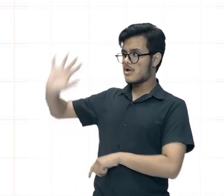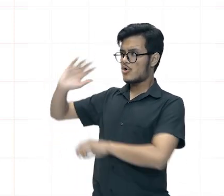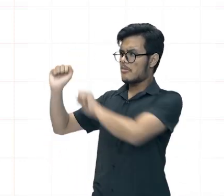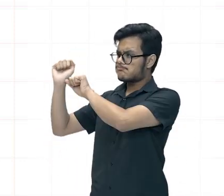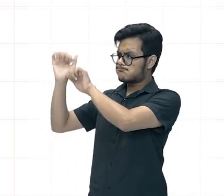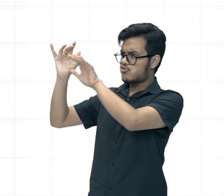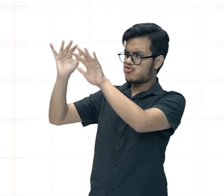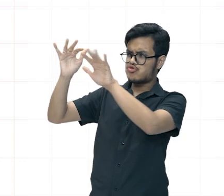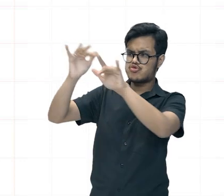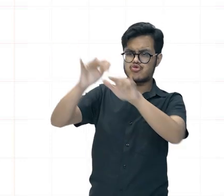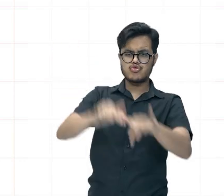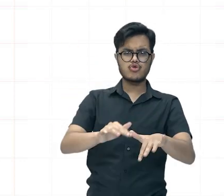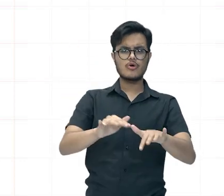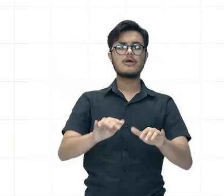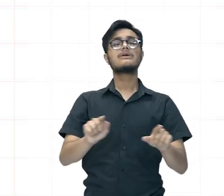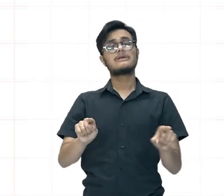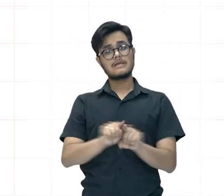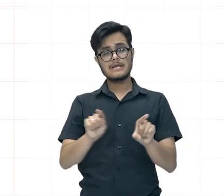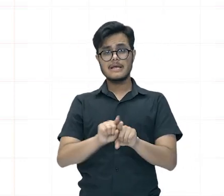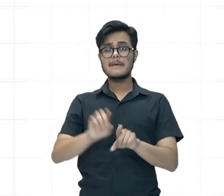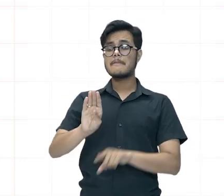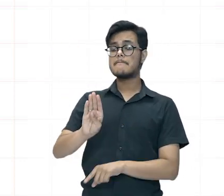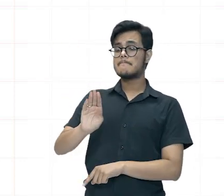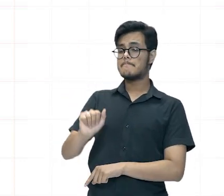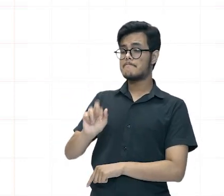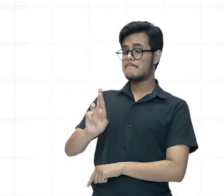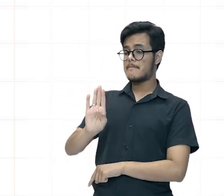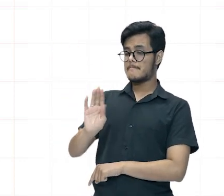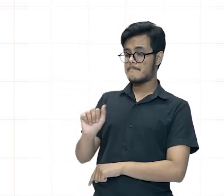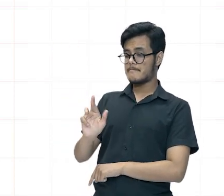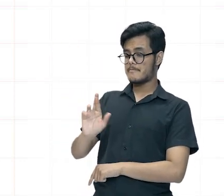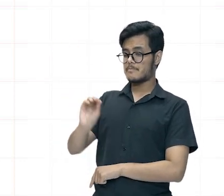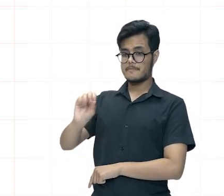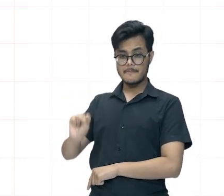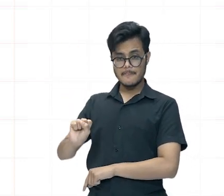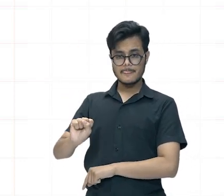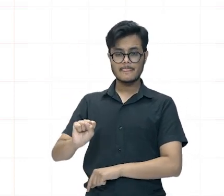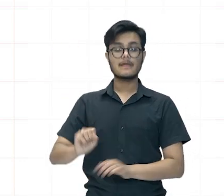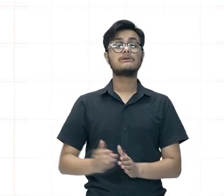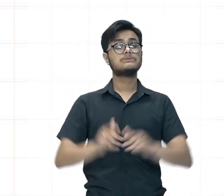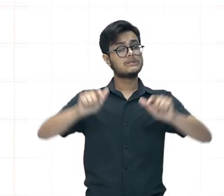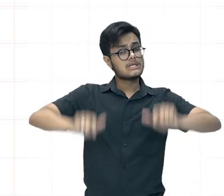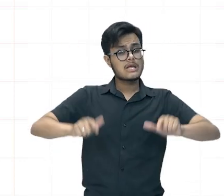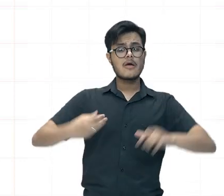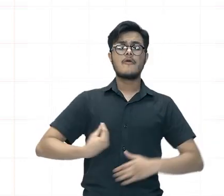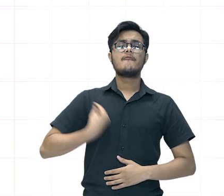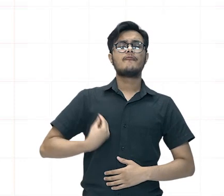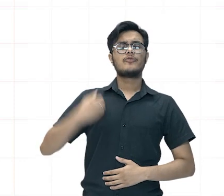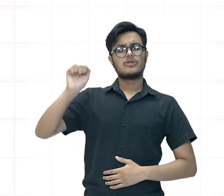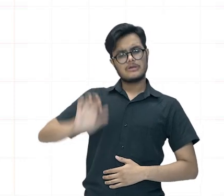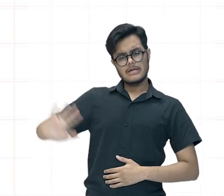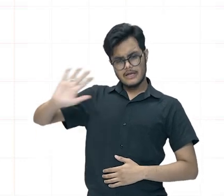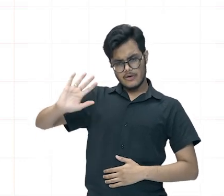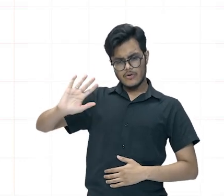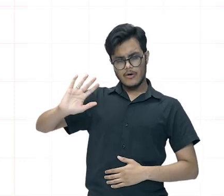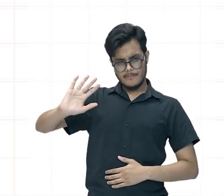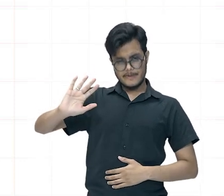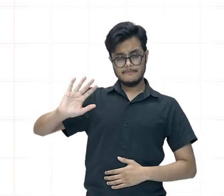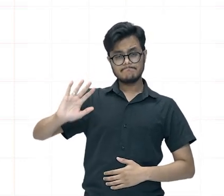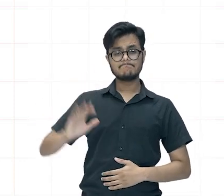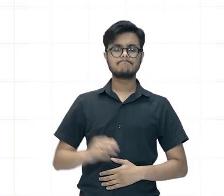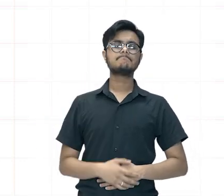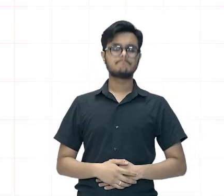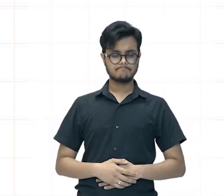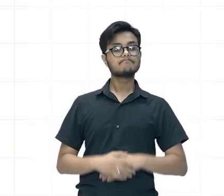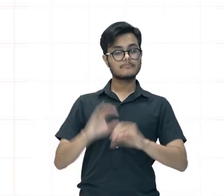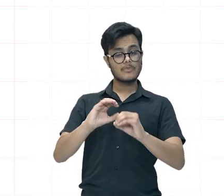germânicos, também conhecidos como povos bárbaros. Estabelecidos, então, nessa Europa ocidental,